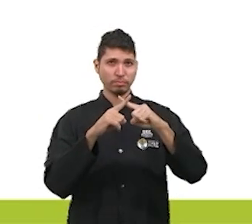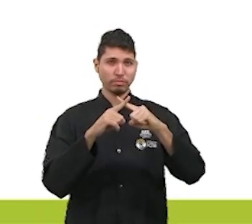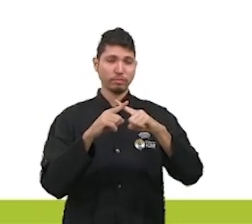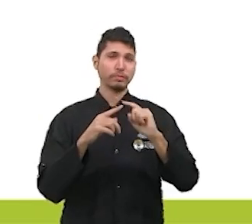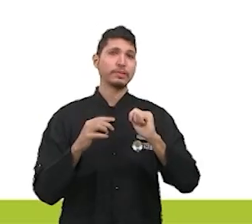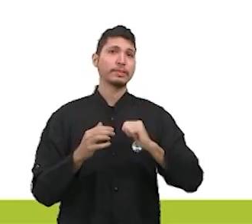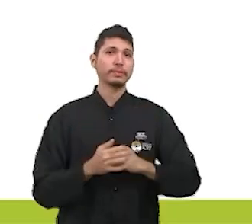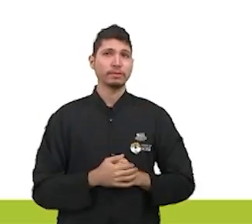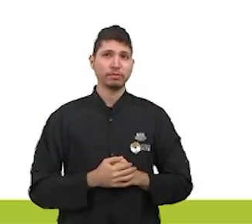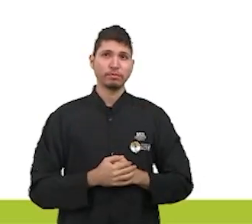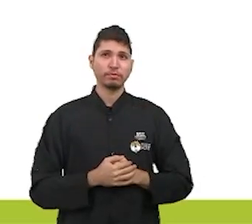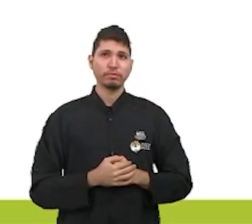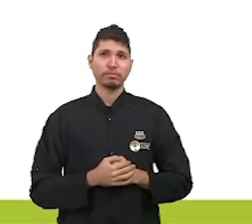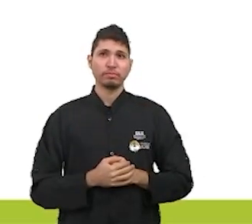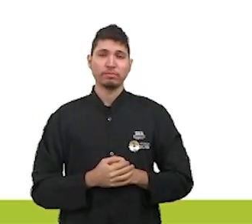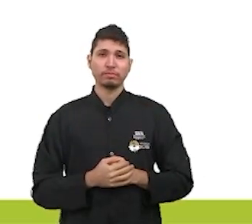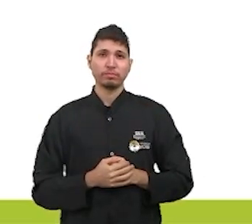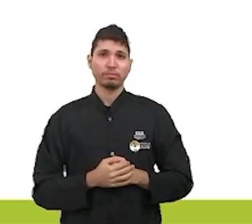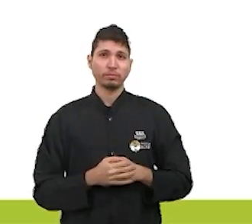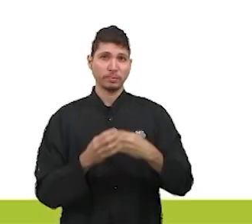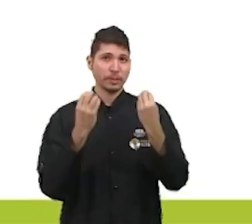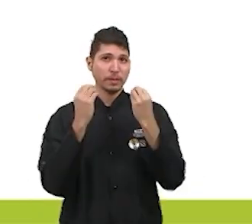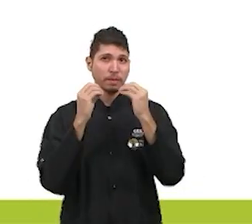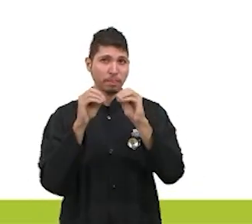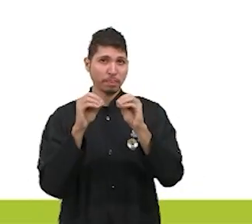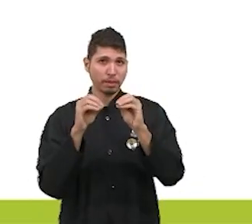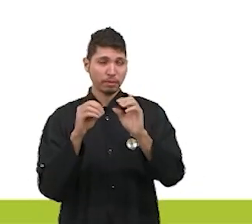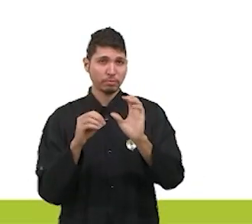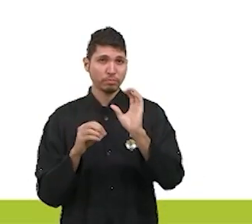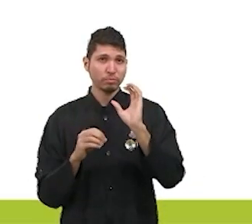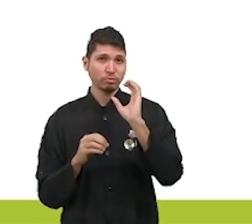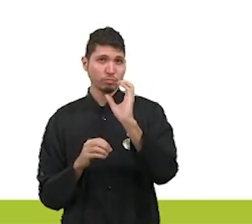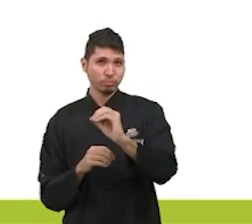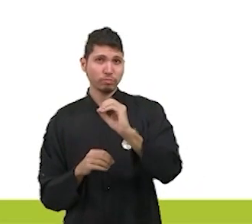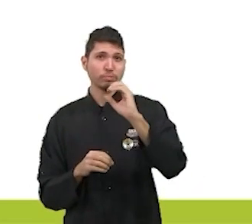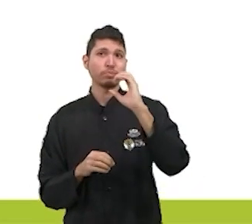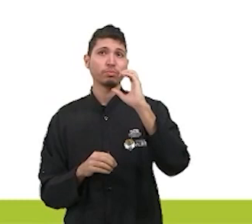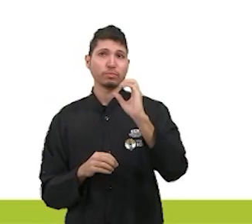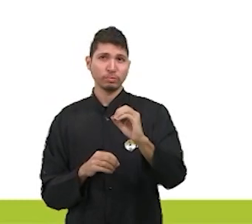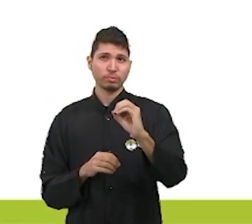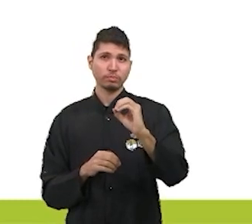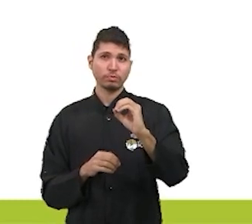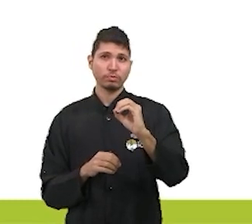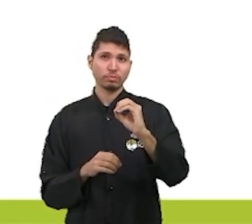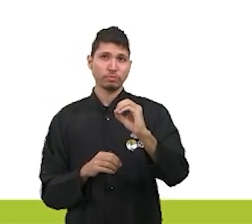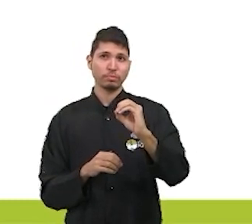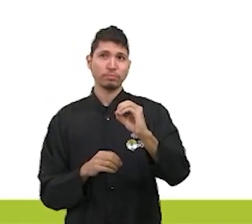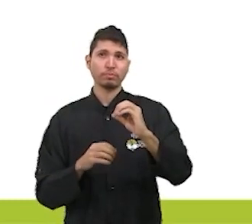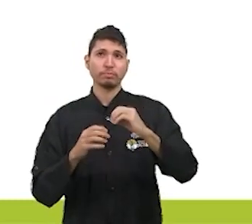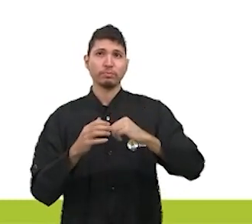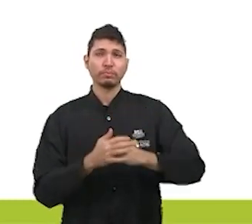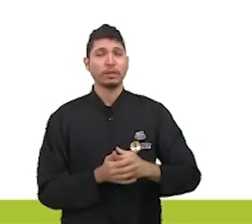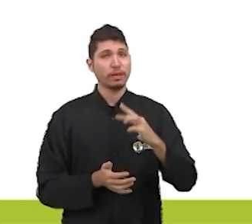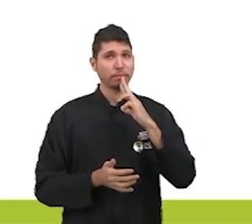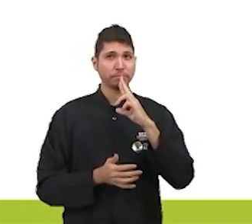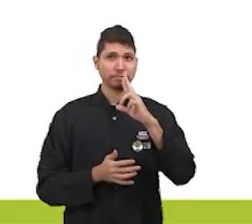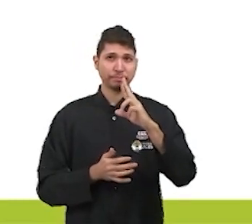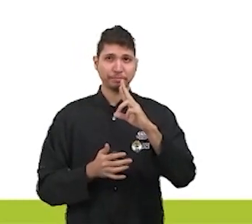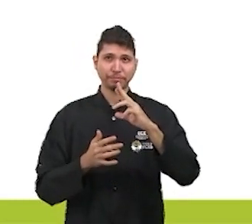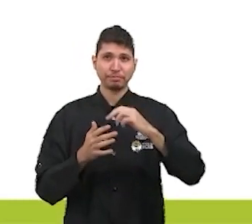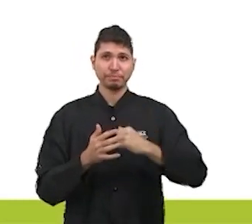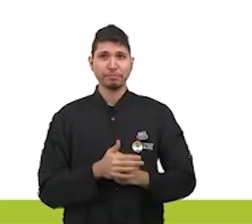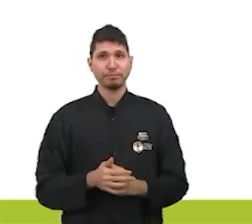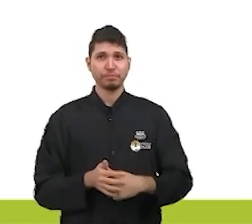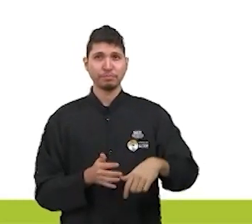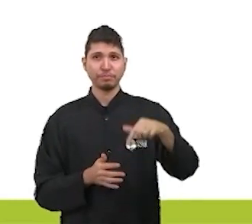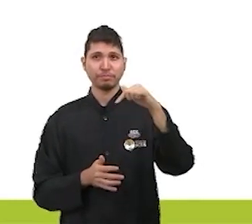que eu faço? Cheguei no 7, acrescenta os dois zeros, 700. Mas eu tenho duas casas decimais, então, ó, resposta